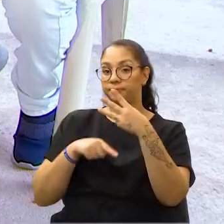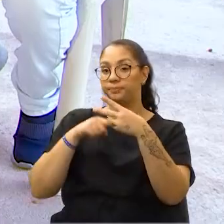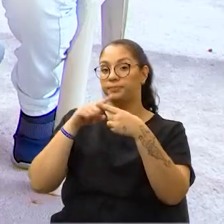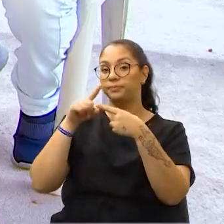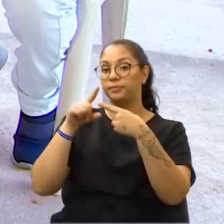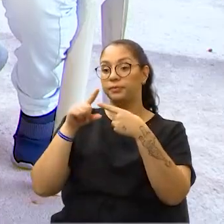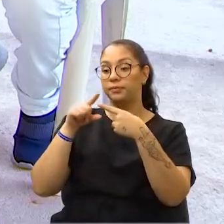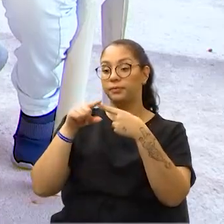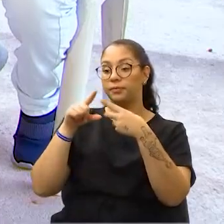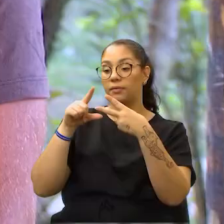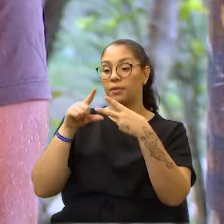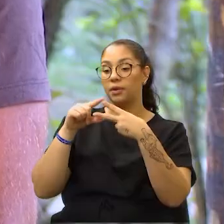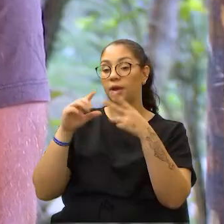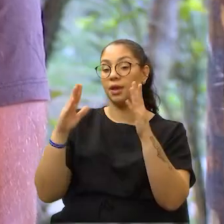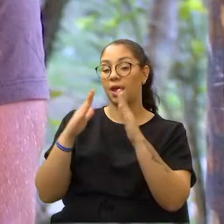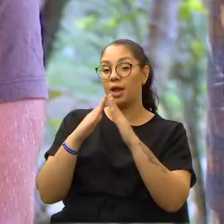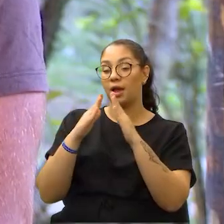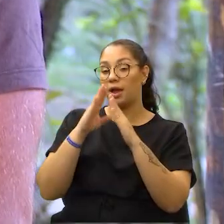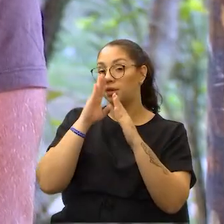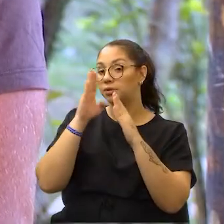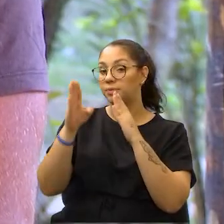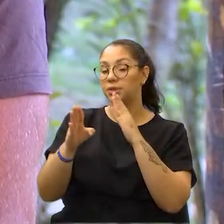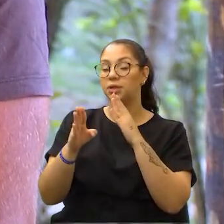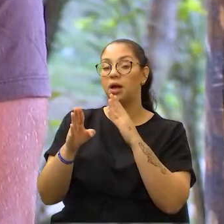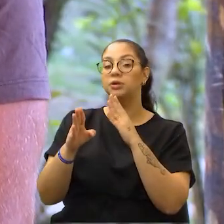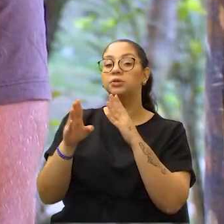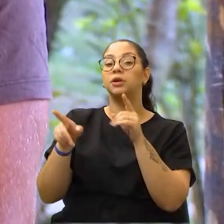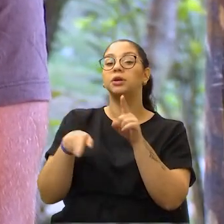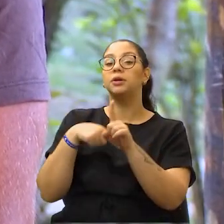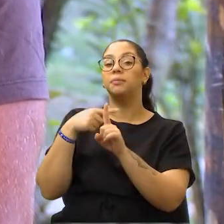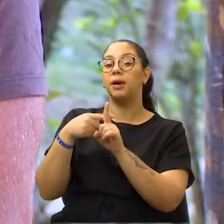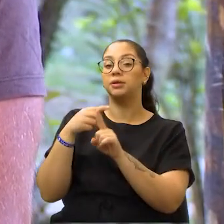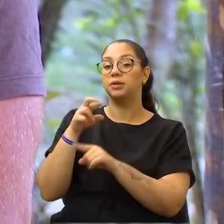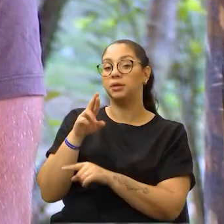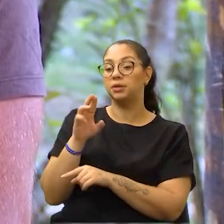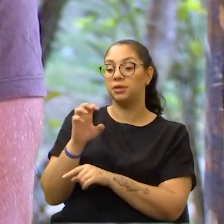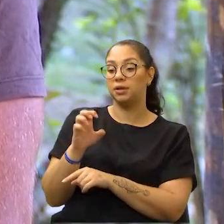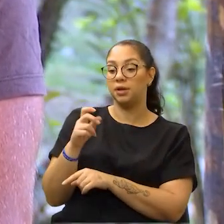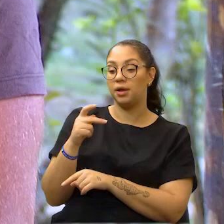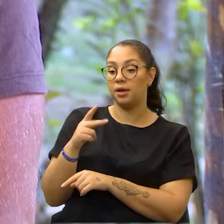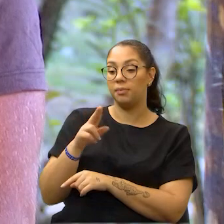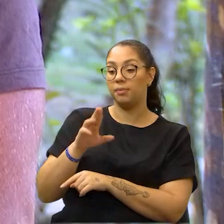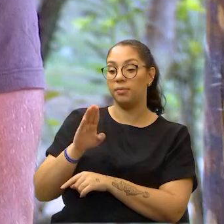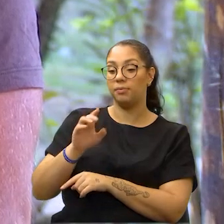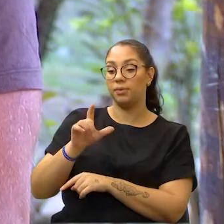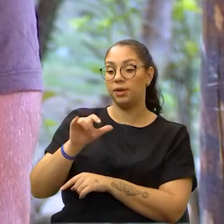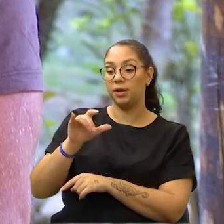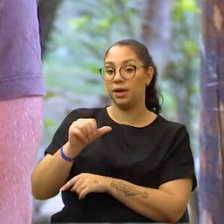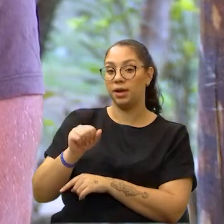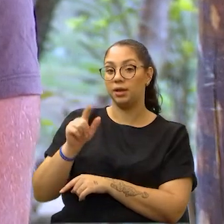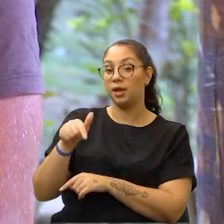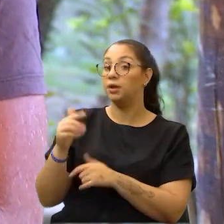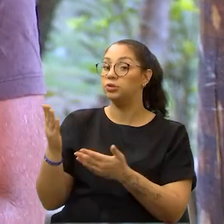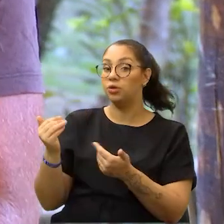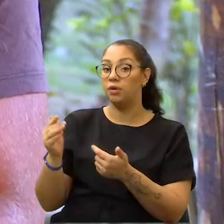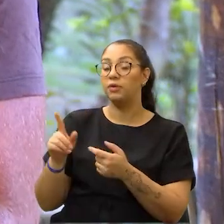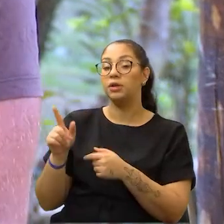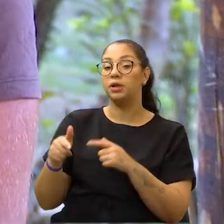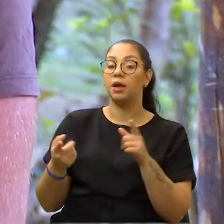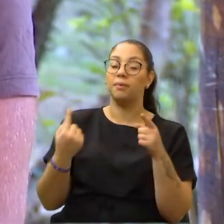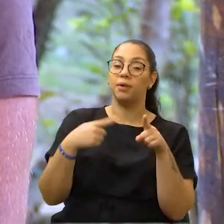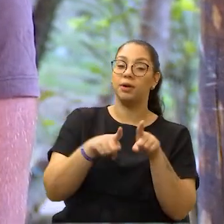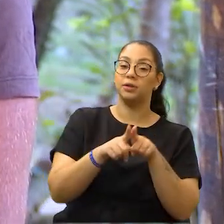2 serviços que são a Casa de Passagem e as Repúblicas, né, para jovens, são parceiros